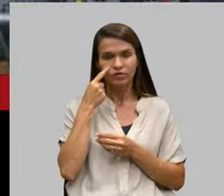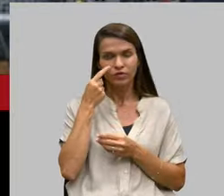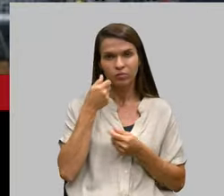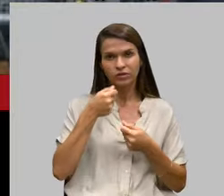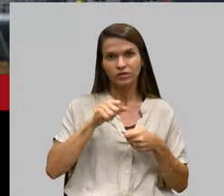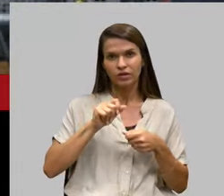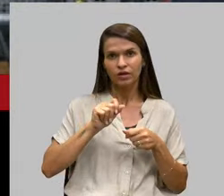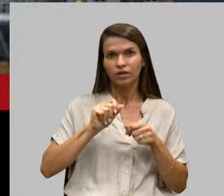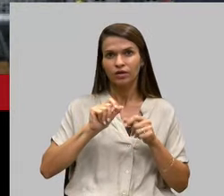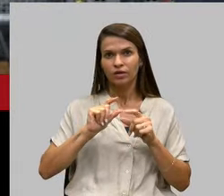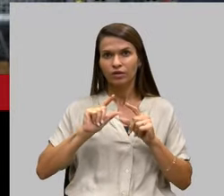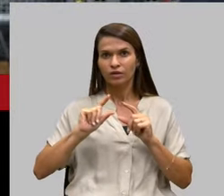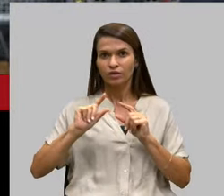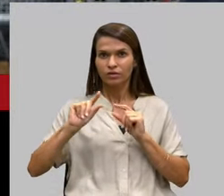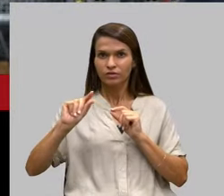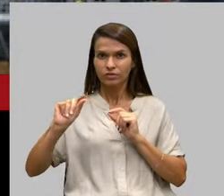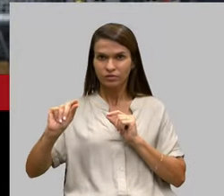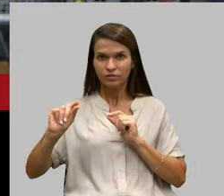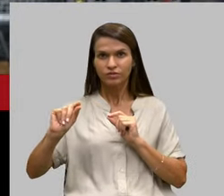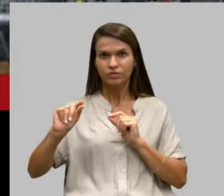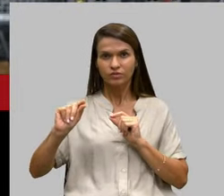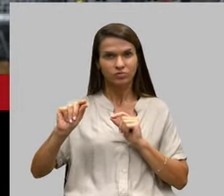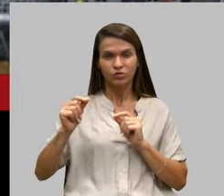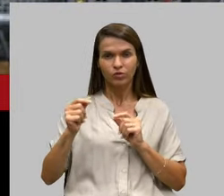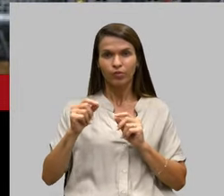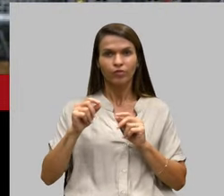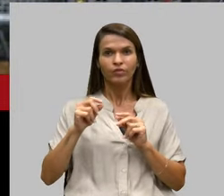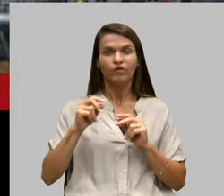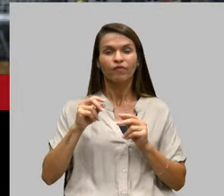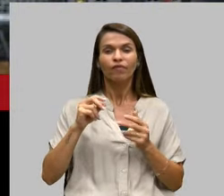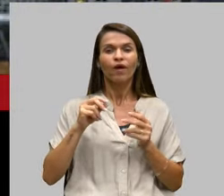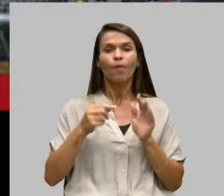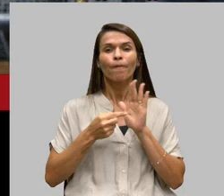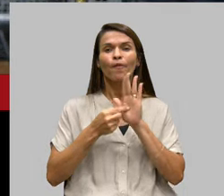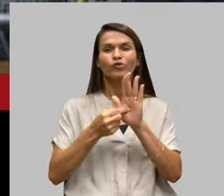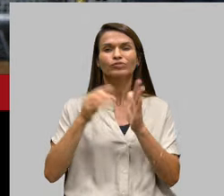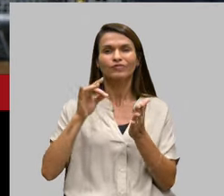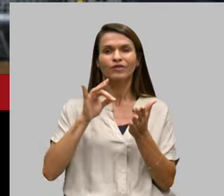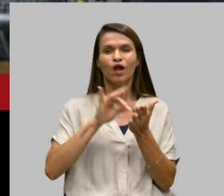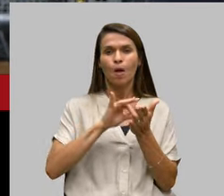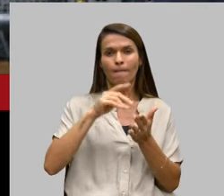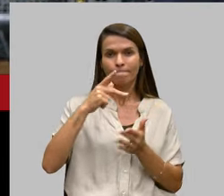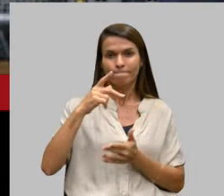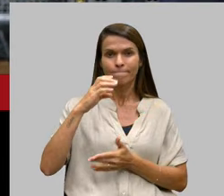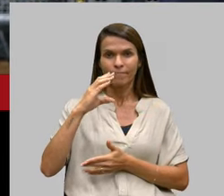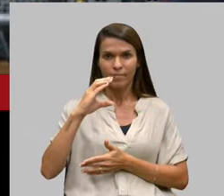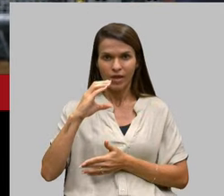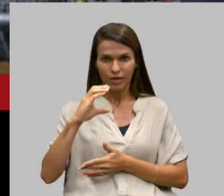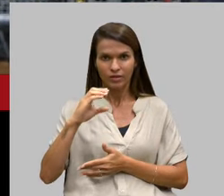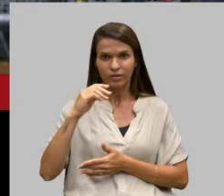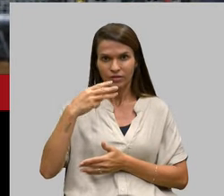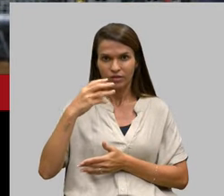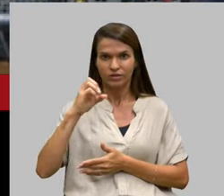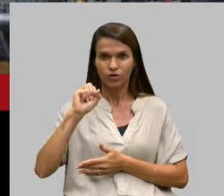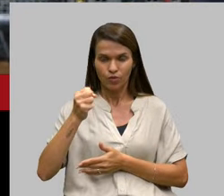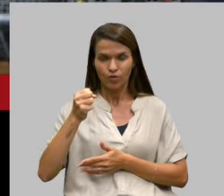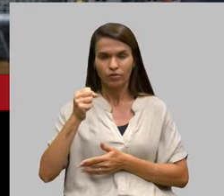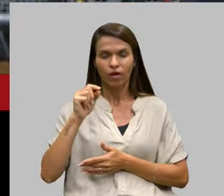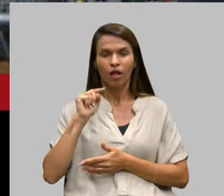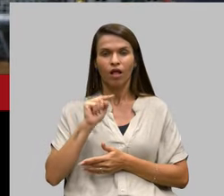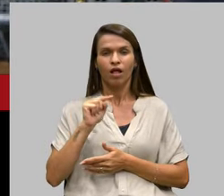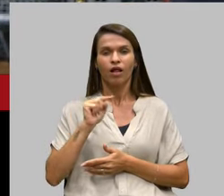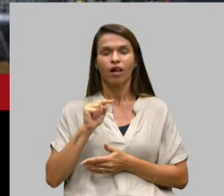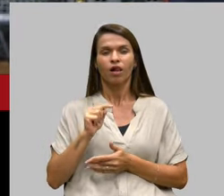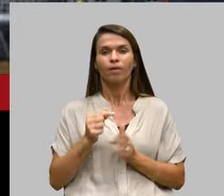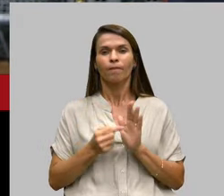na pela tangente né porque a gente ainda não se manifestou oficialmente sobre a PEC 38 É porque ela ela ela dá